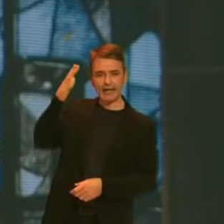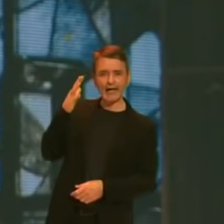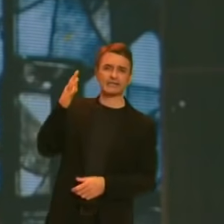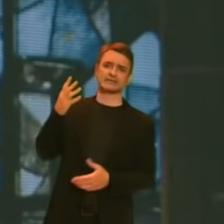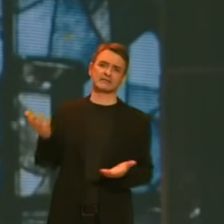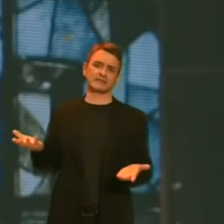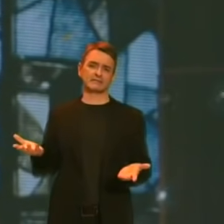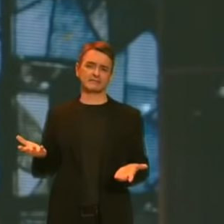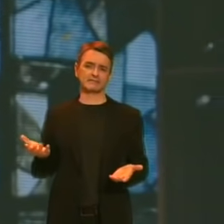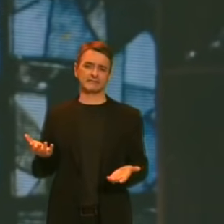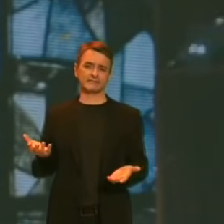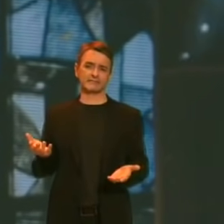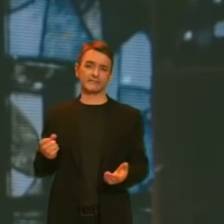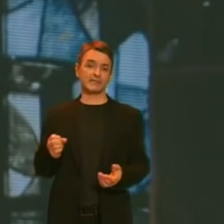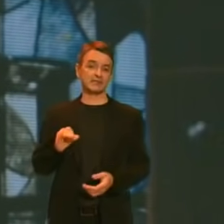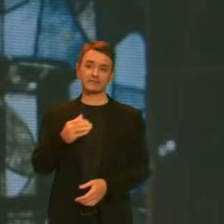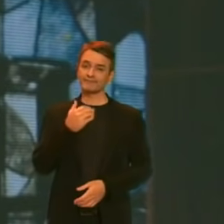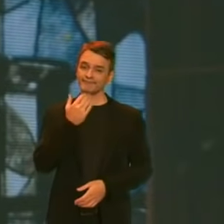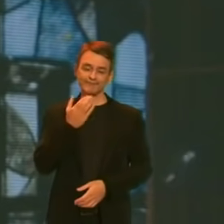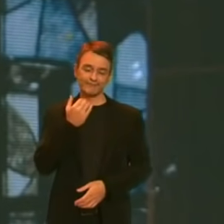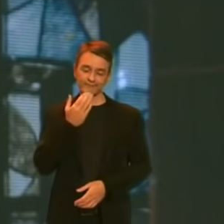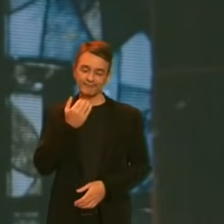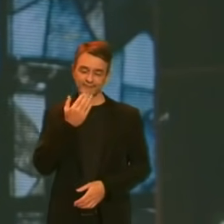isso aqui não.